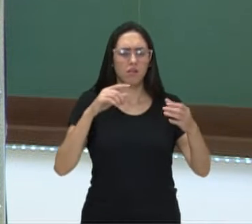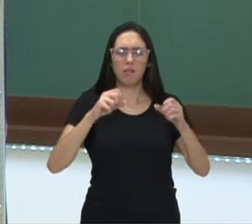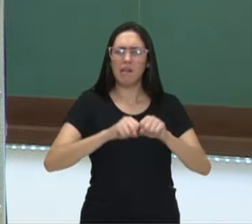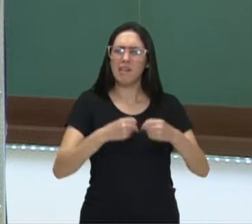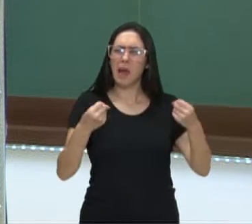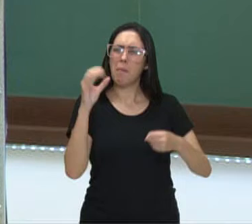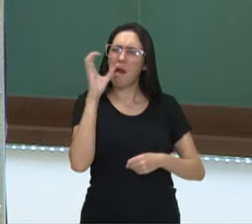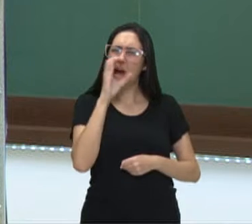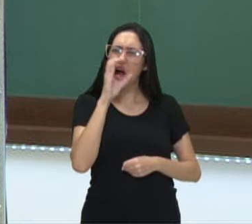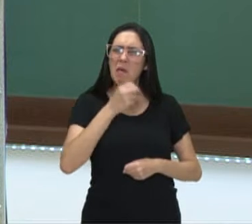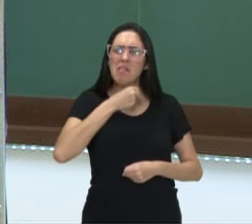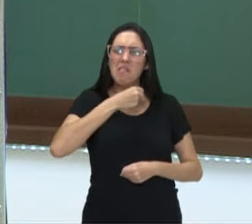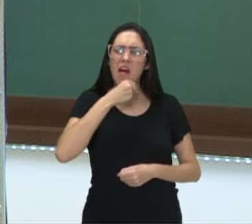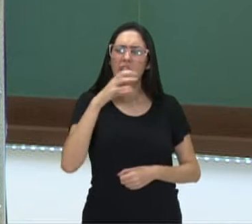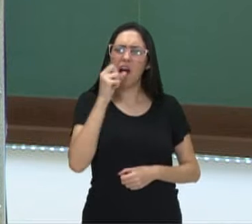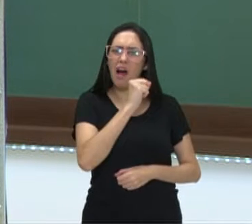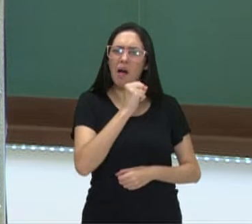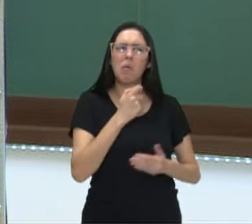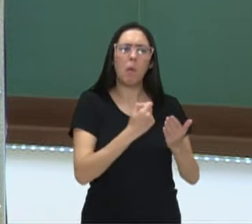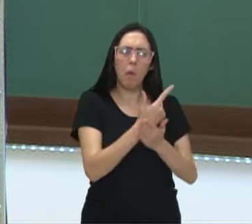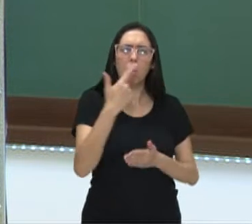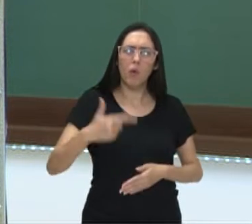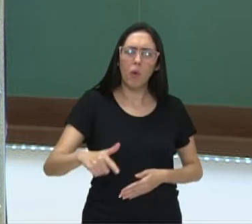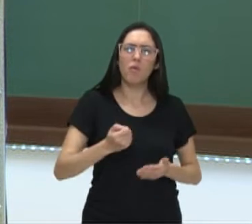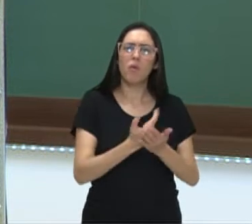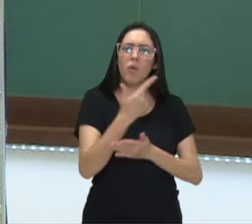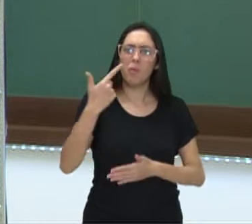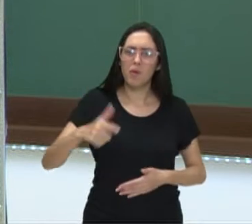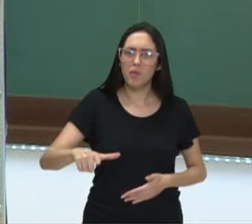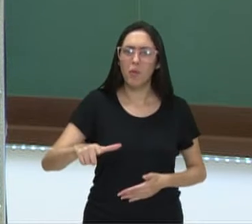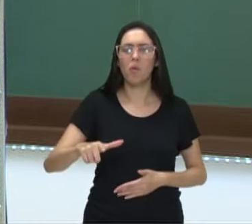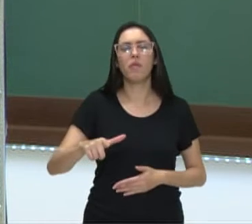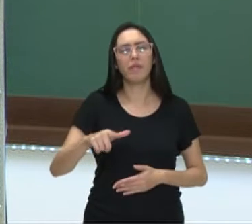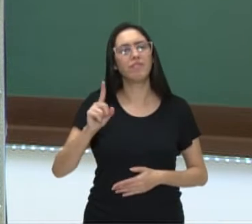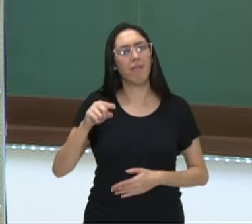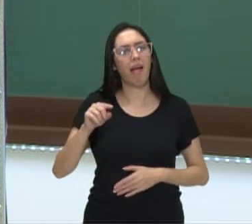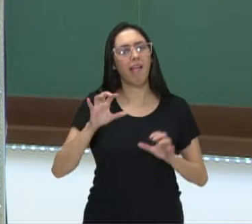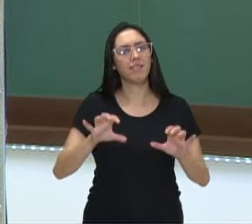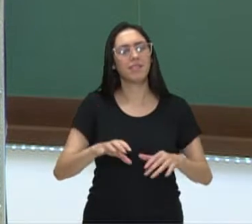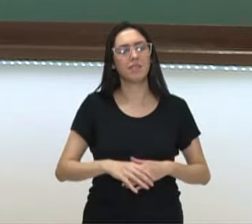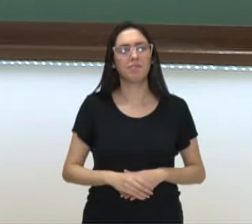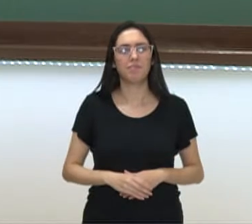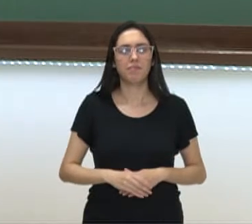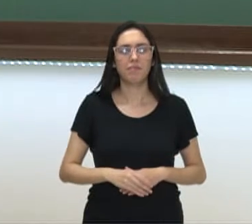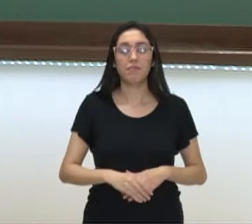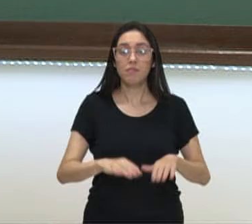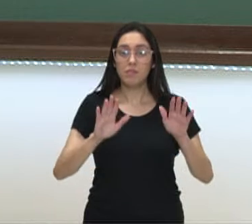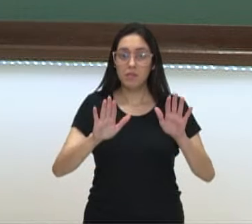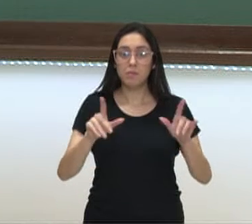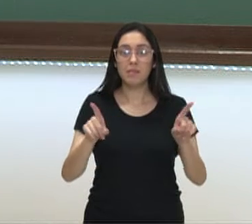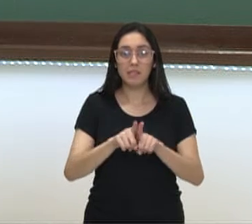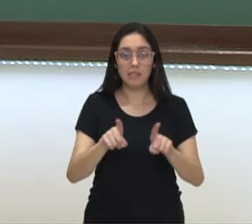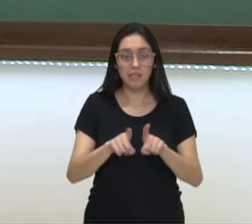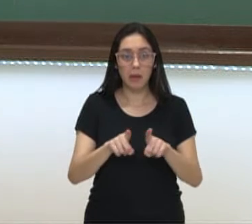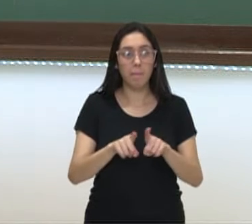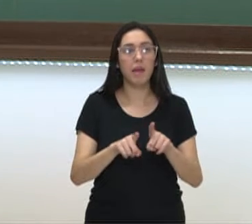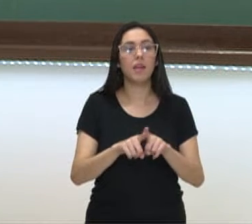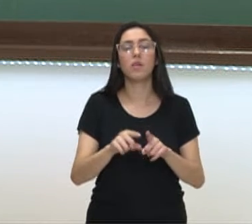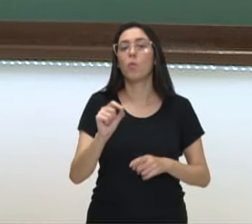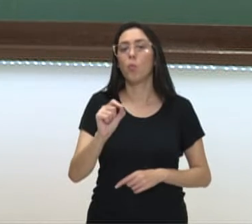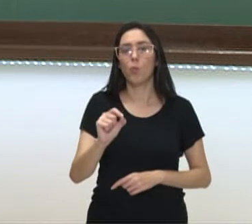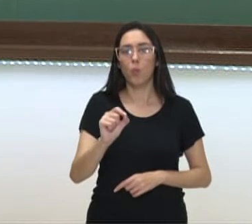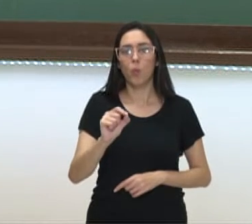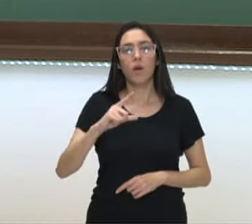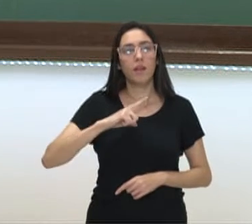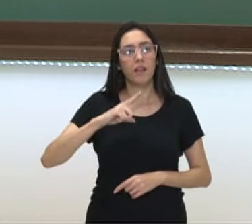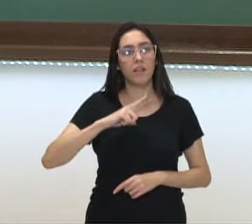que foram concebidos para ter uma redução na sua vida útil. Mas também, além da obsolescência planejada, nós temos